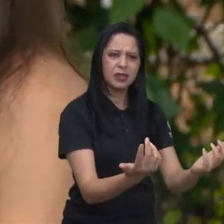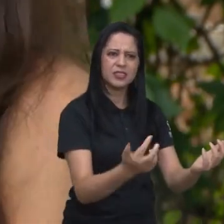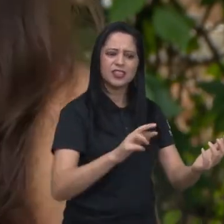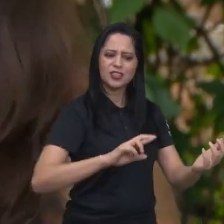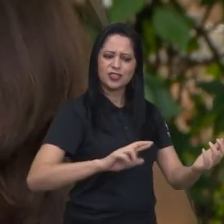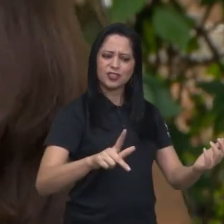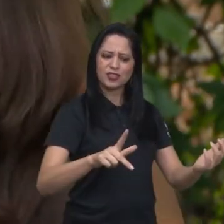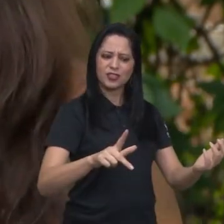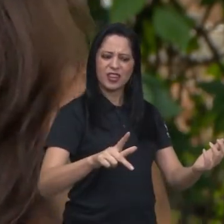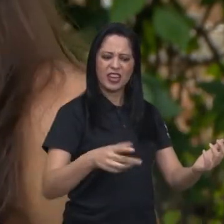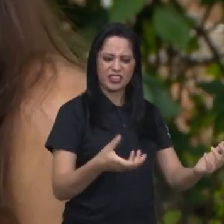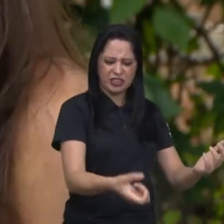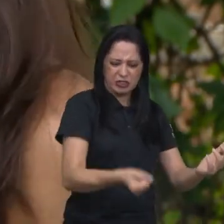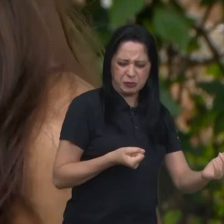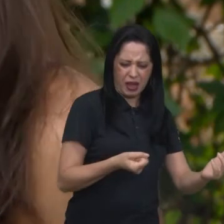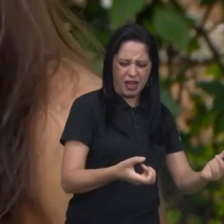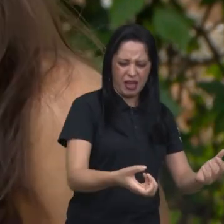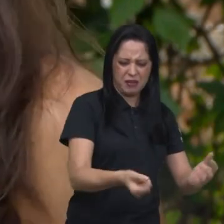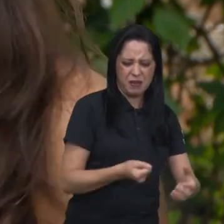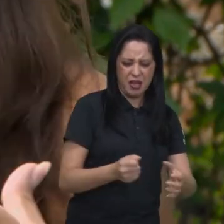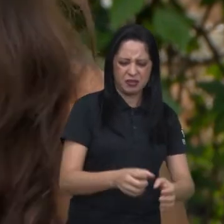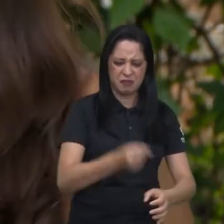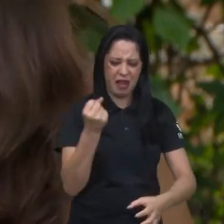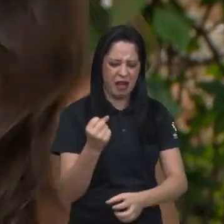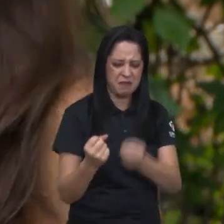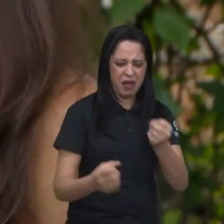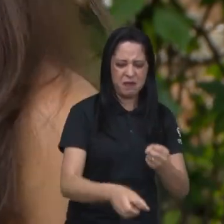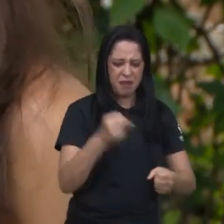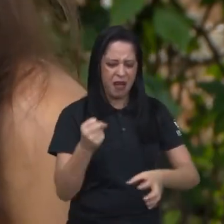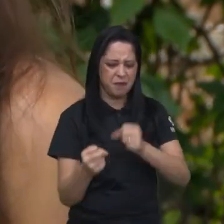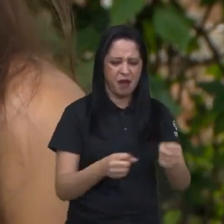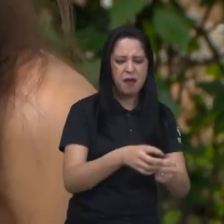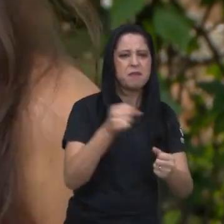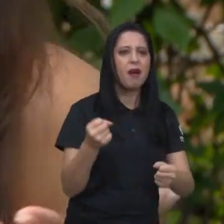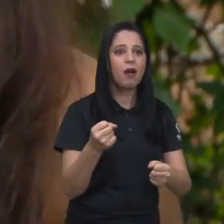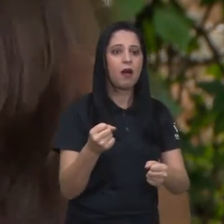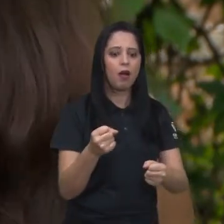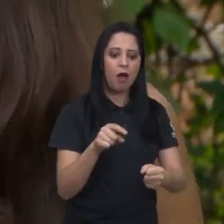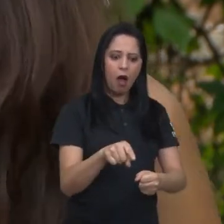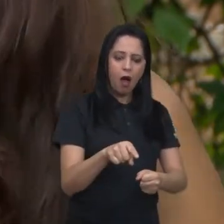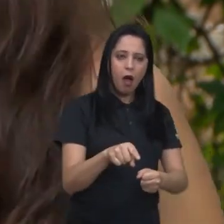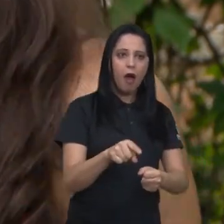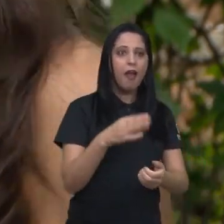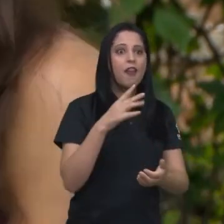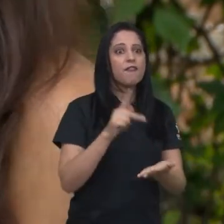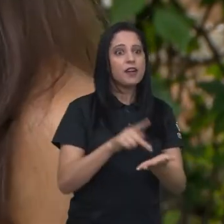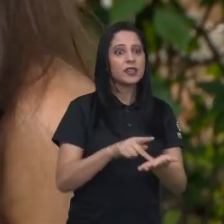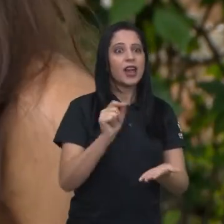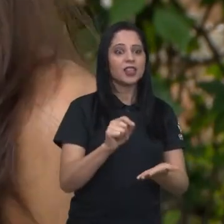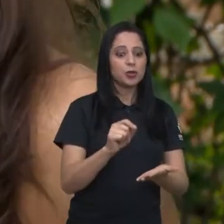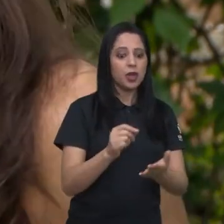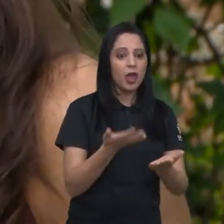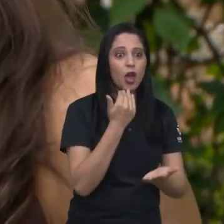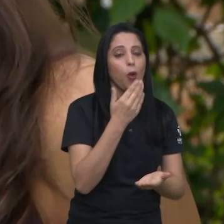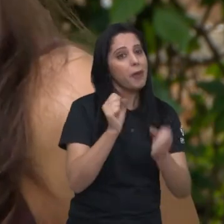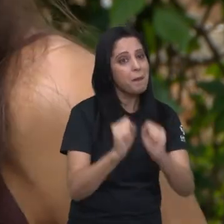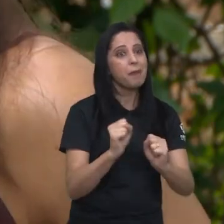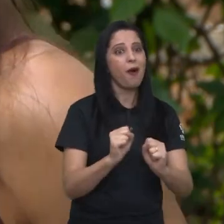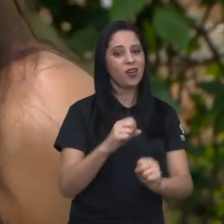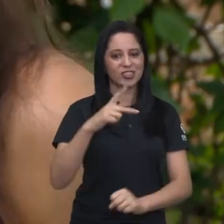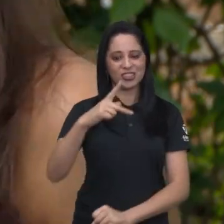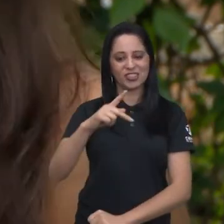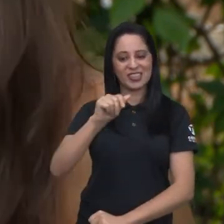arrancar, em combater, preocupados de serem invasoras, de serem pragas, eram na verdade plantas comestíveis,